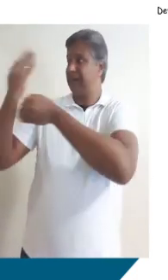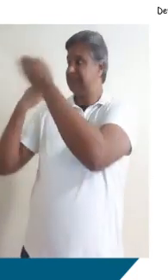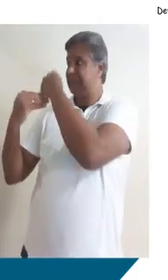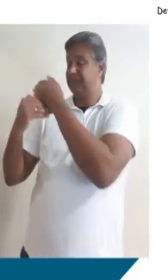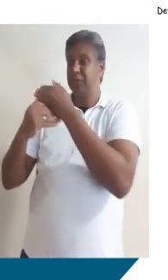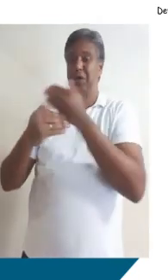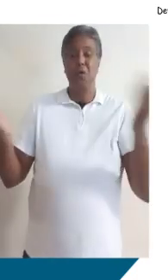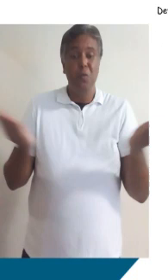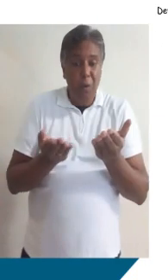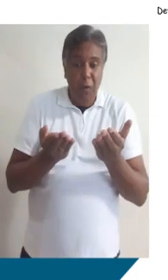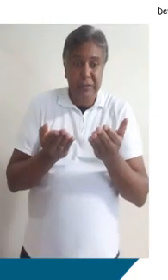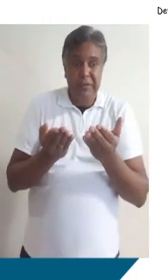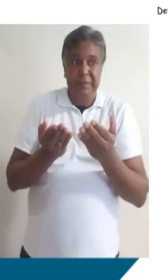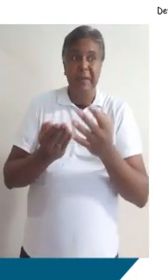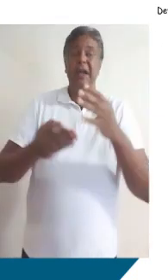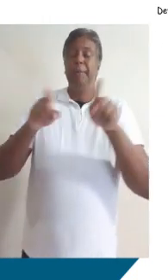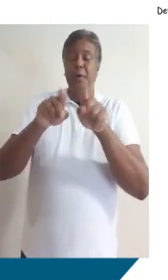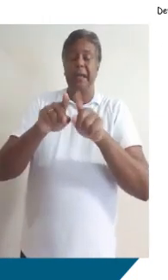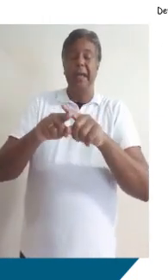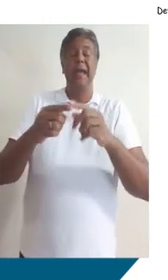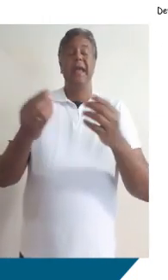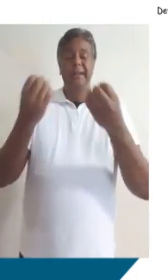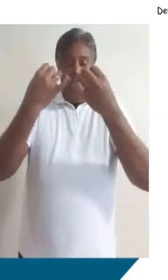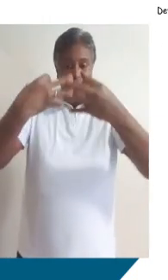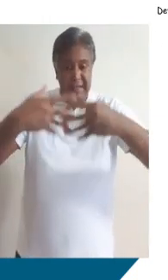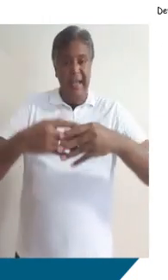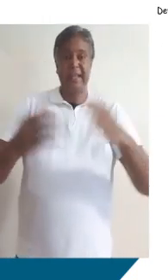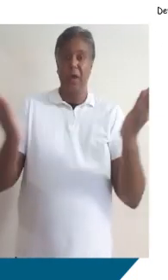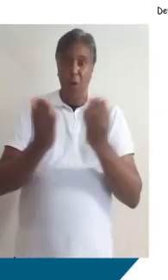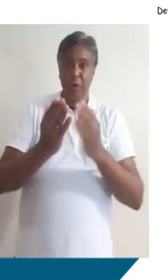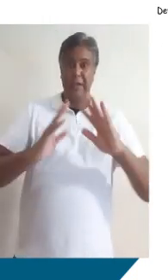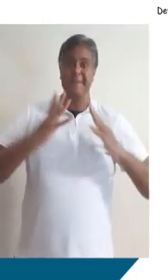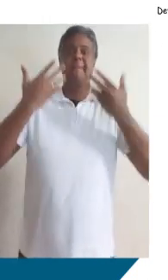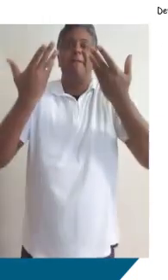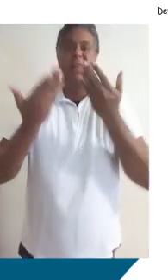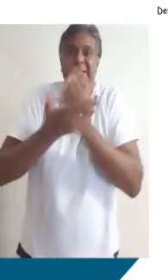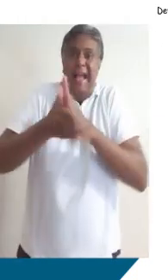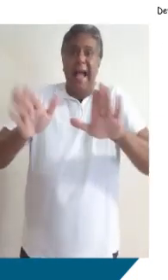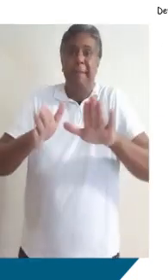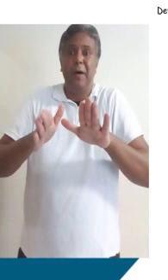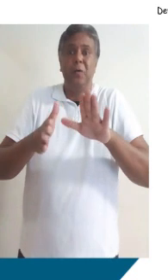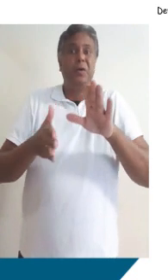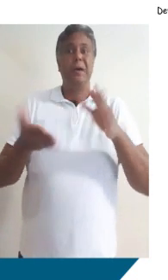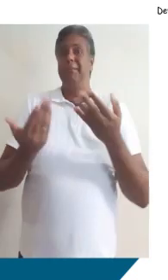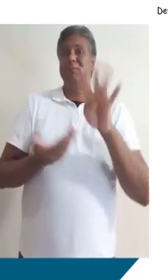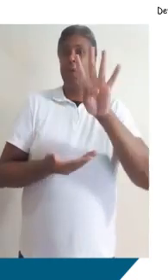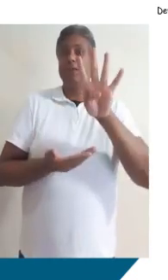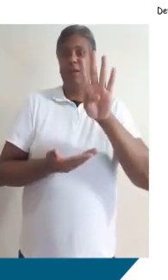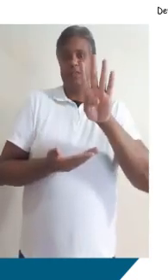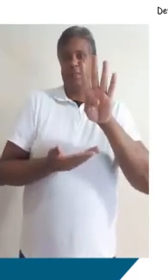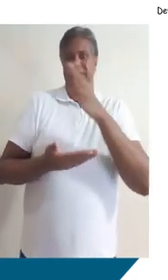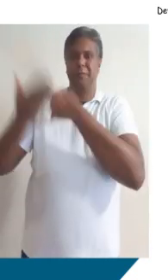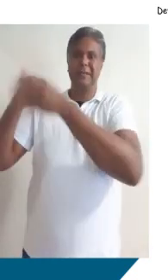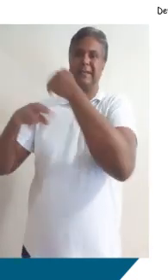4 era bom porque hoje as festas acabam mais tarde. Aproveitou aquele todo mundo para falar que essa hora ele